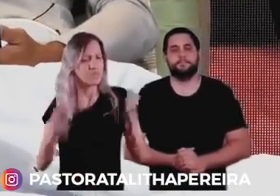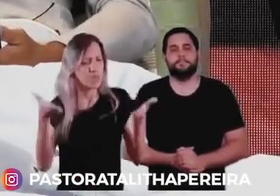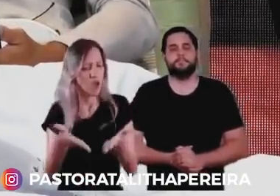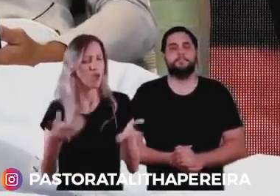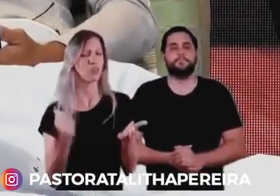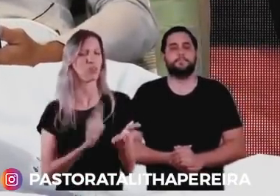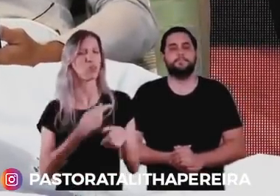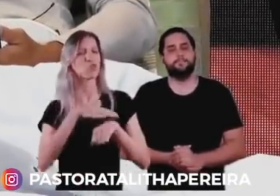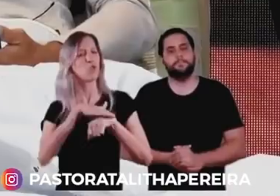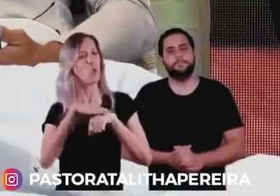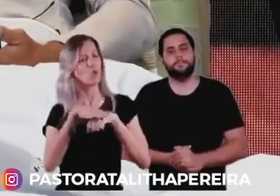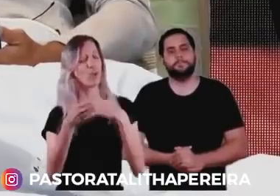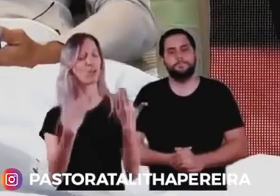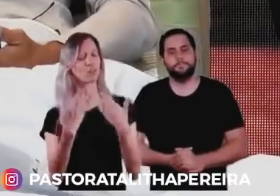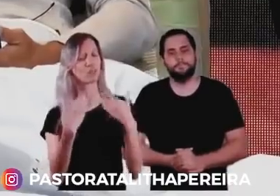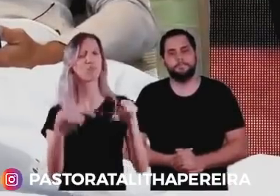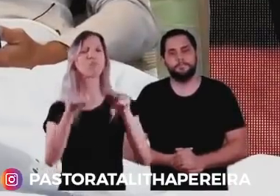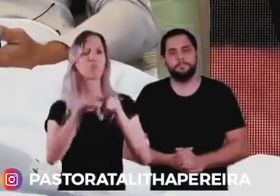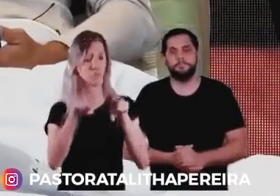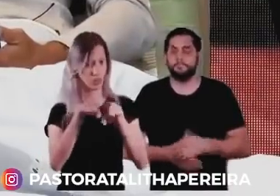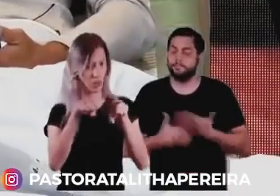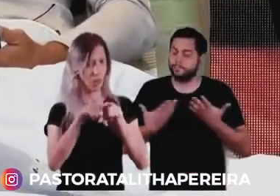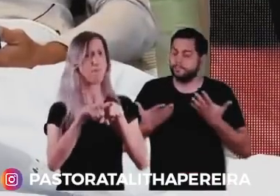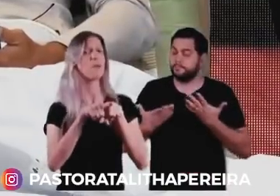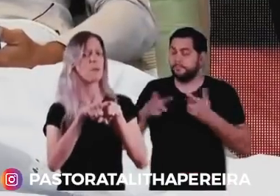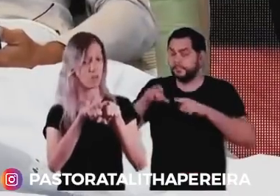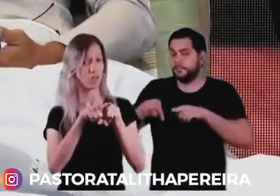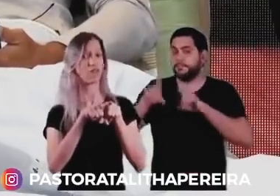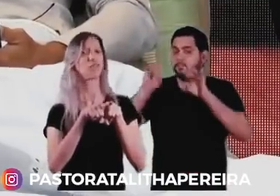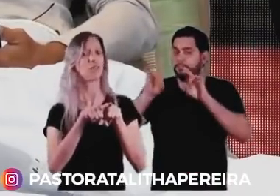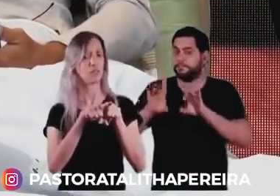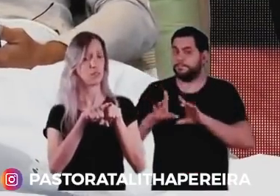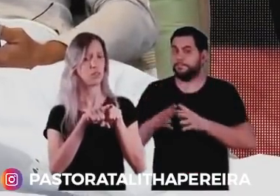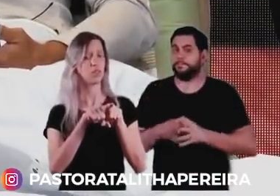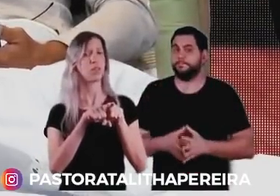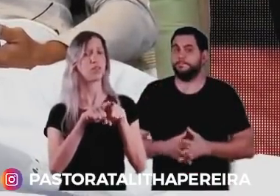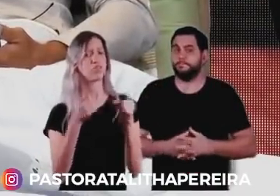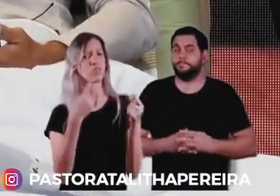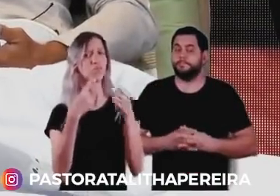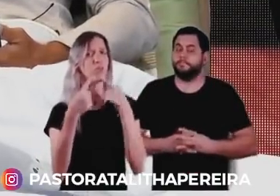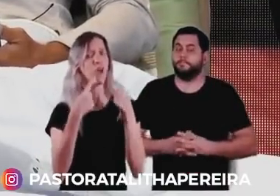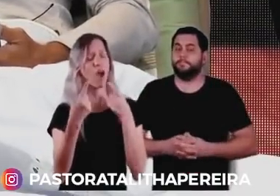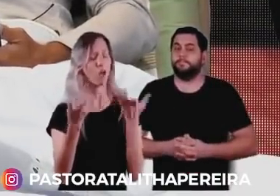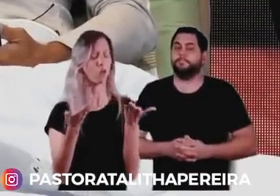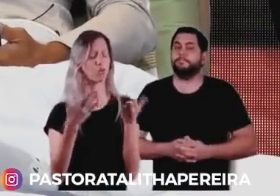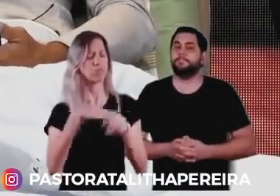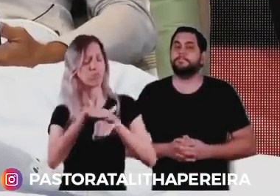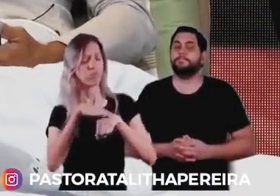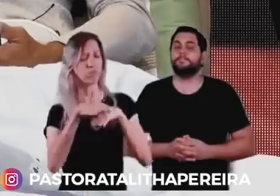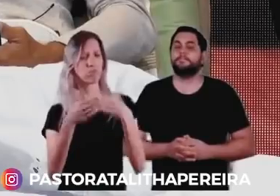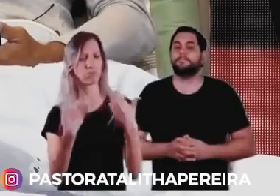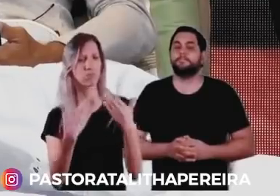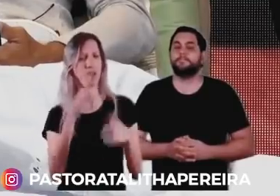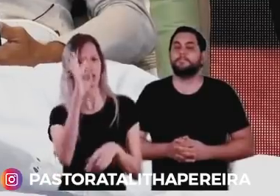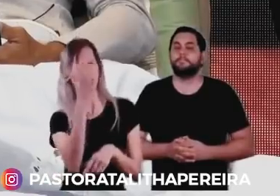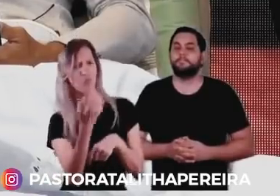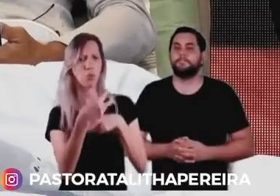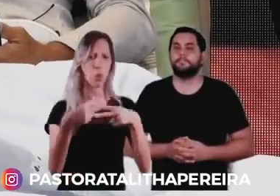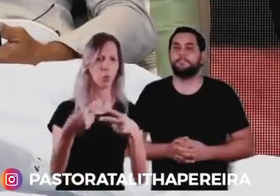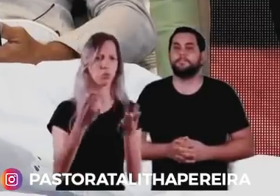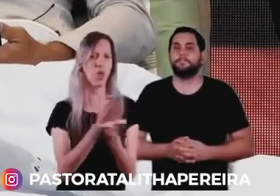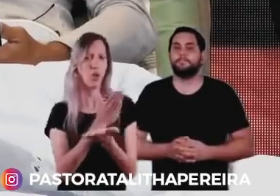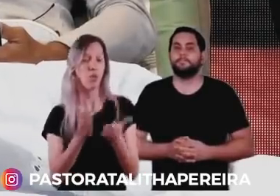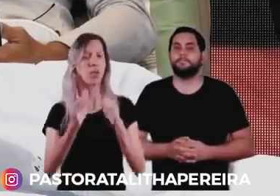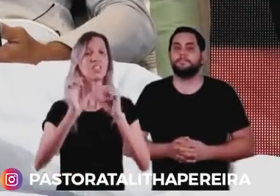tenhamos conversas, para que nós tenhamos... Não, e um detalhe. Né? Possamos ter o diálogo em si, resolver algumas questões. A TV